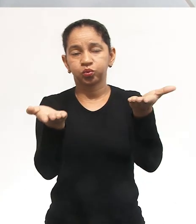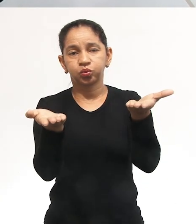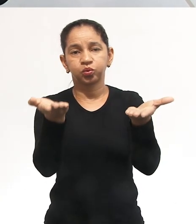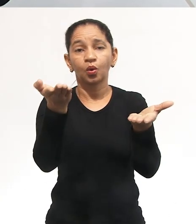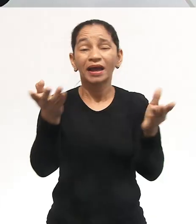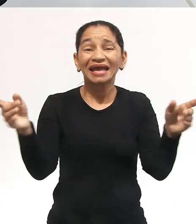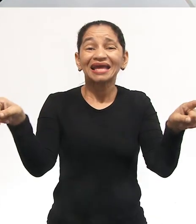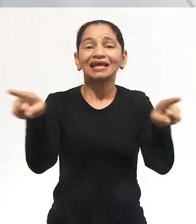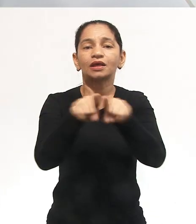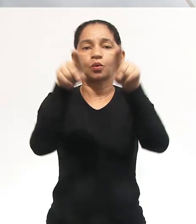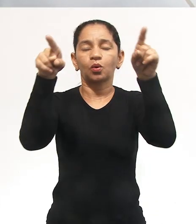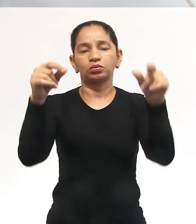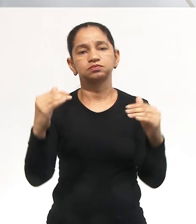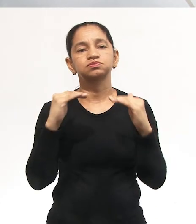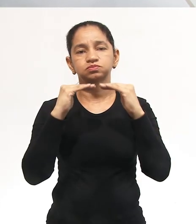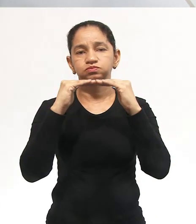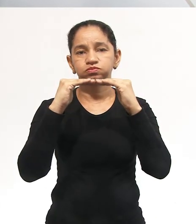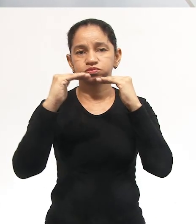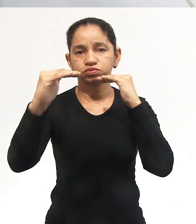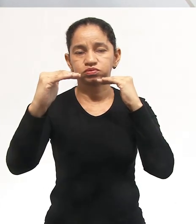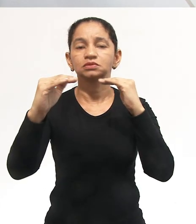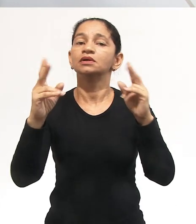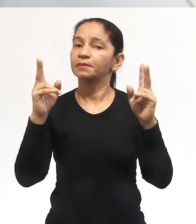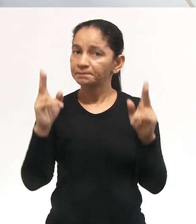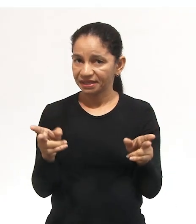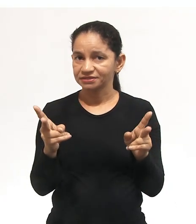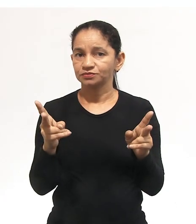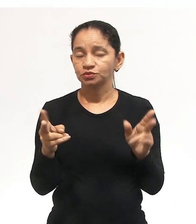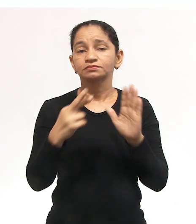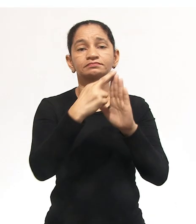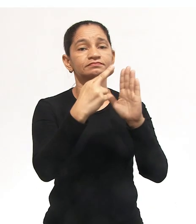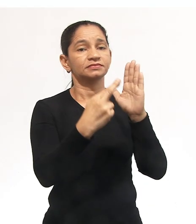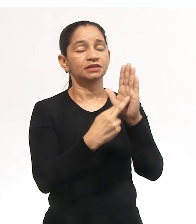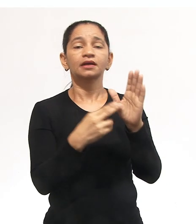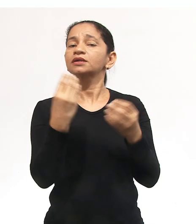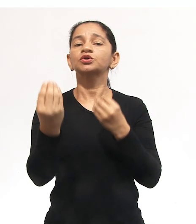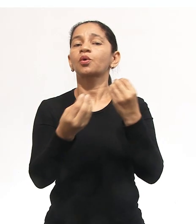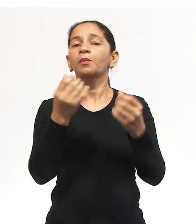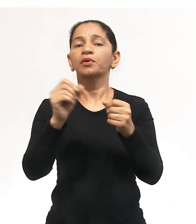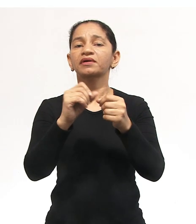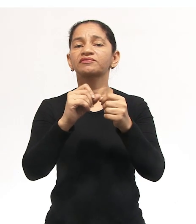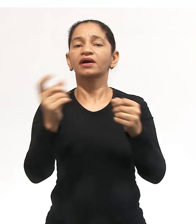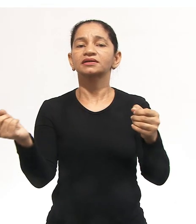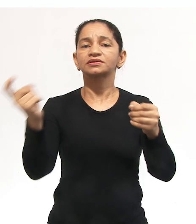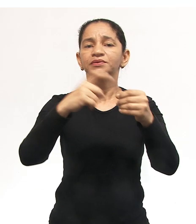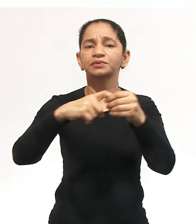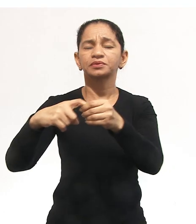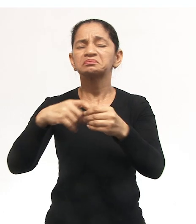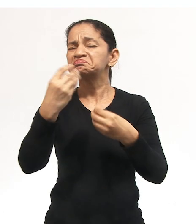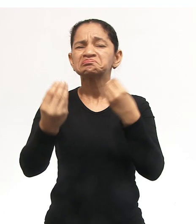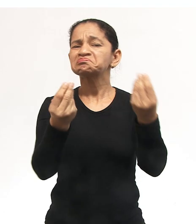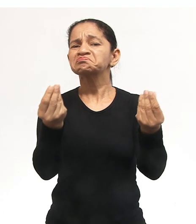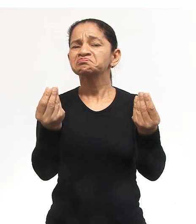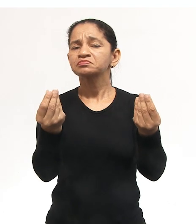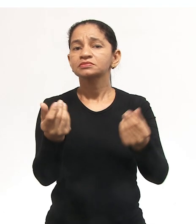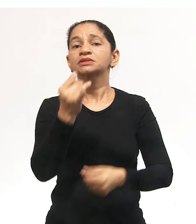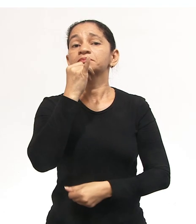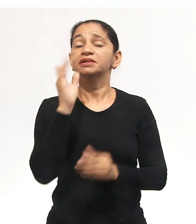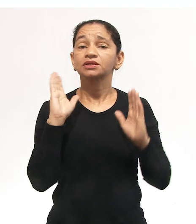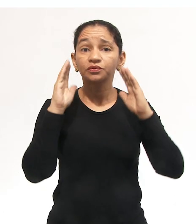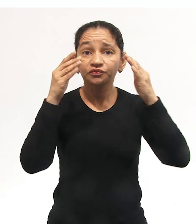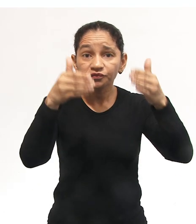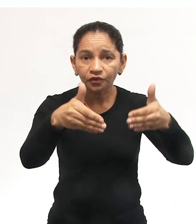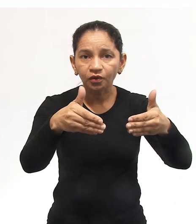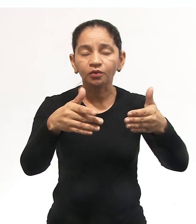as despesas, né, e as receitas. Regra de vinculação. Recursos com finalidade específica devem ser